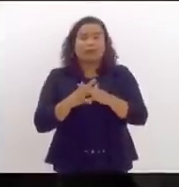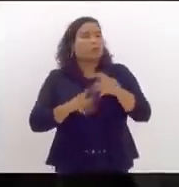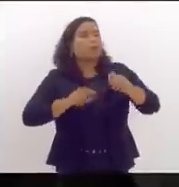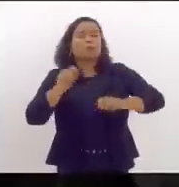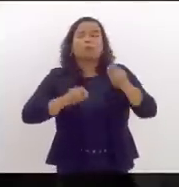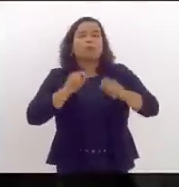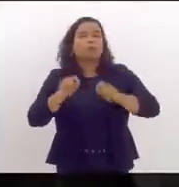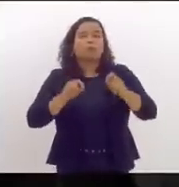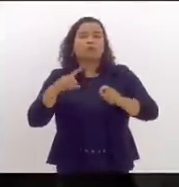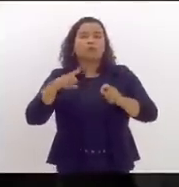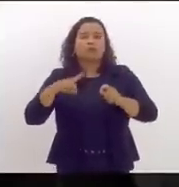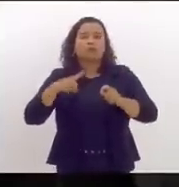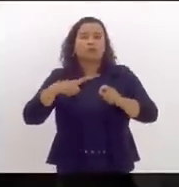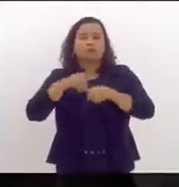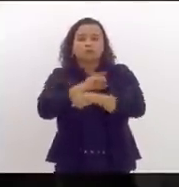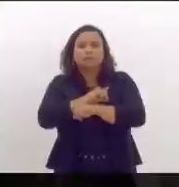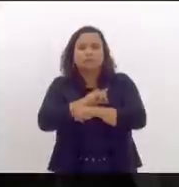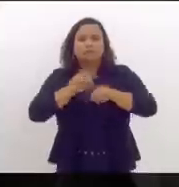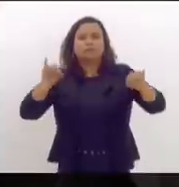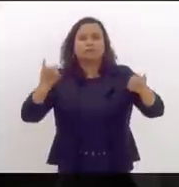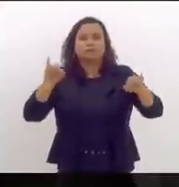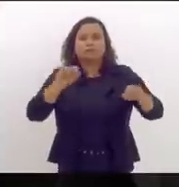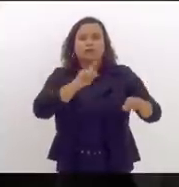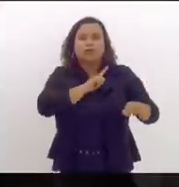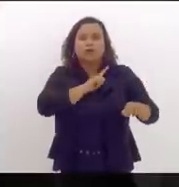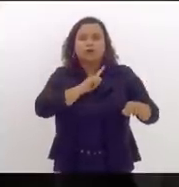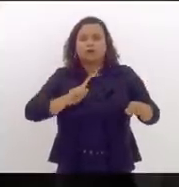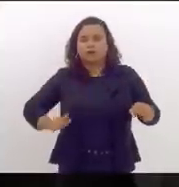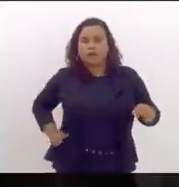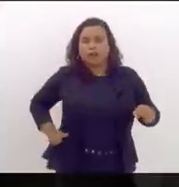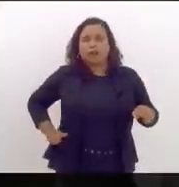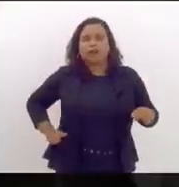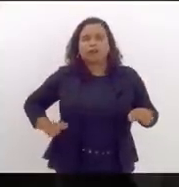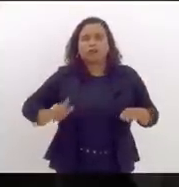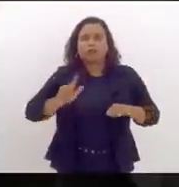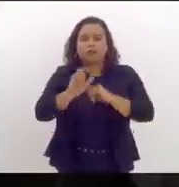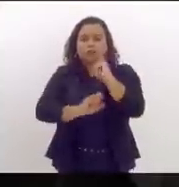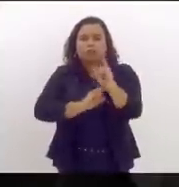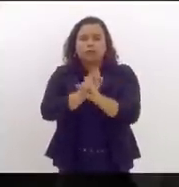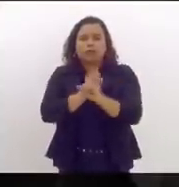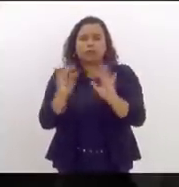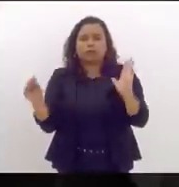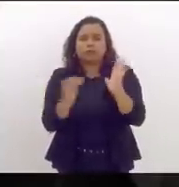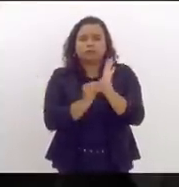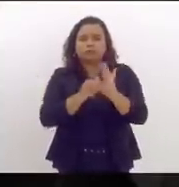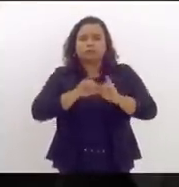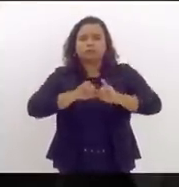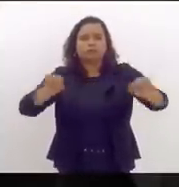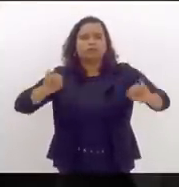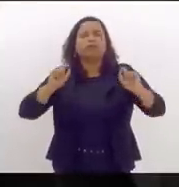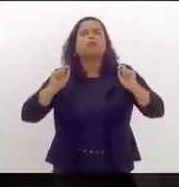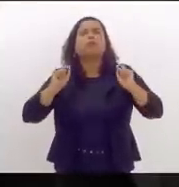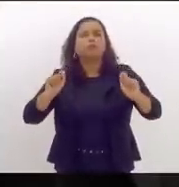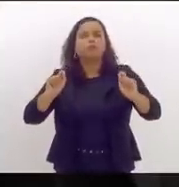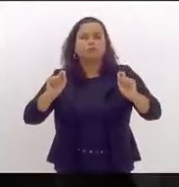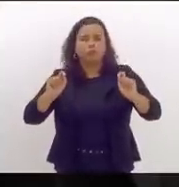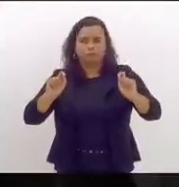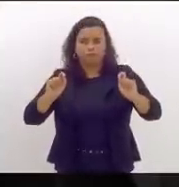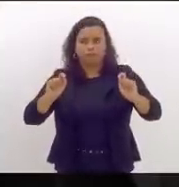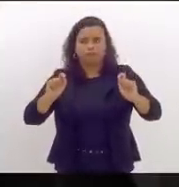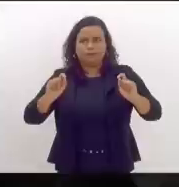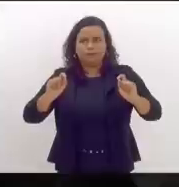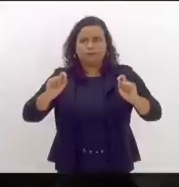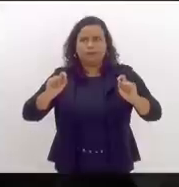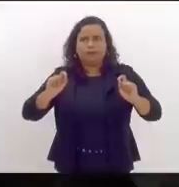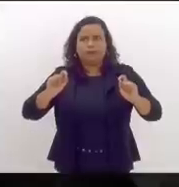com uma mensagem divulgada pelo Governador ontem pela internet anunciando que